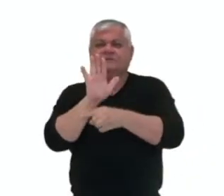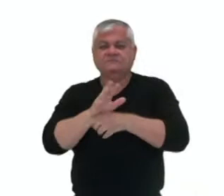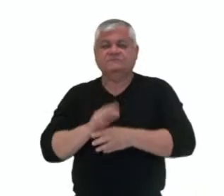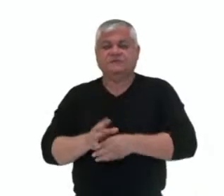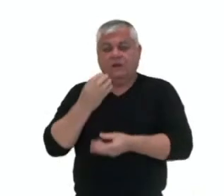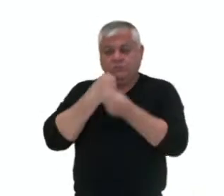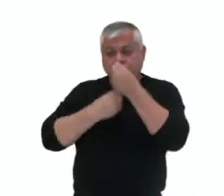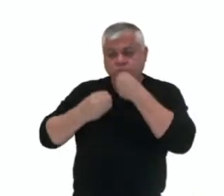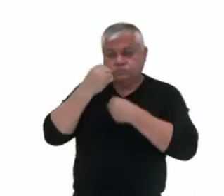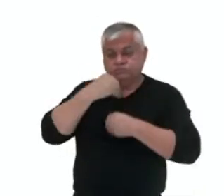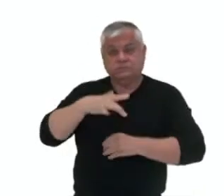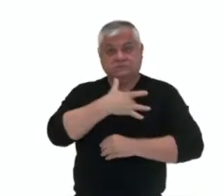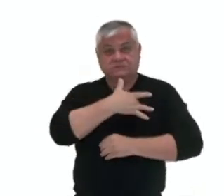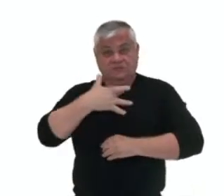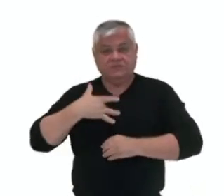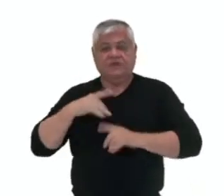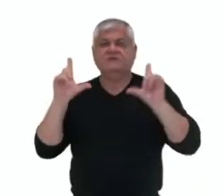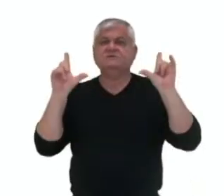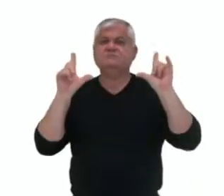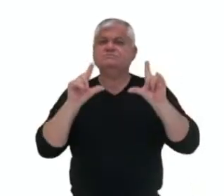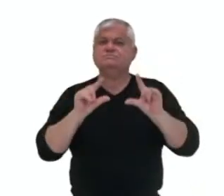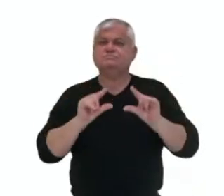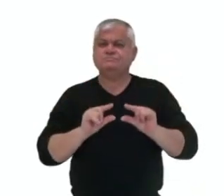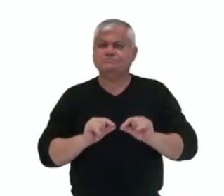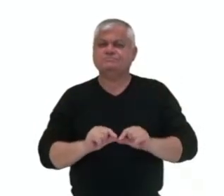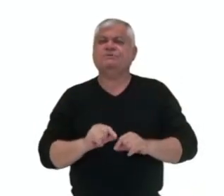o colesterol e ter mais saúde.